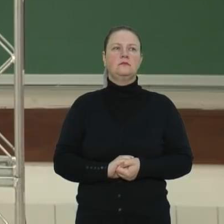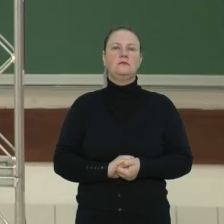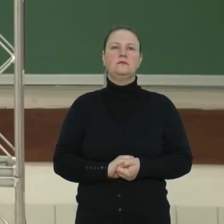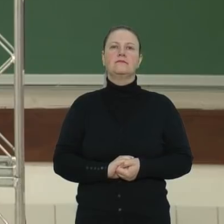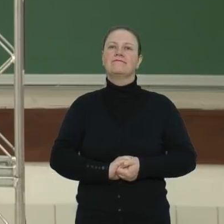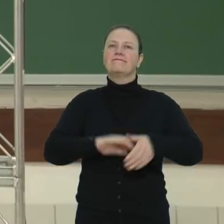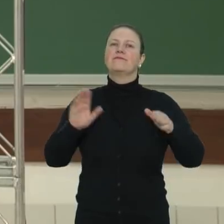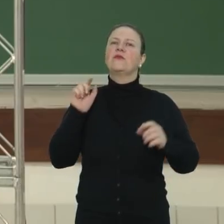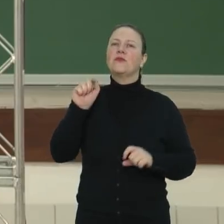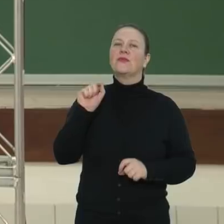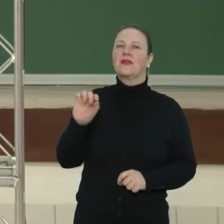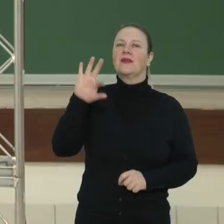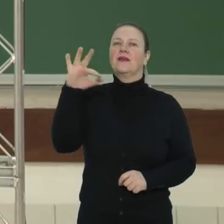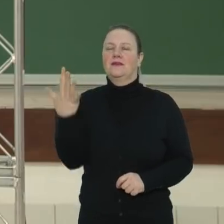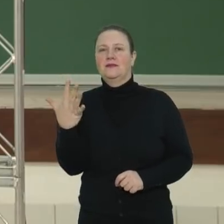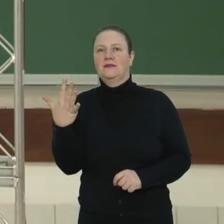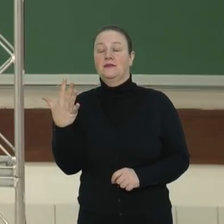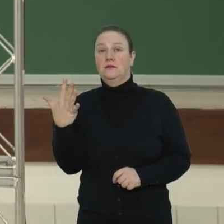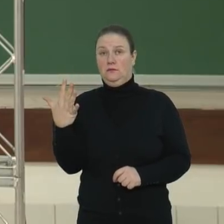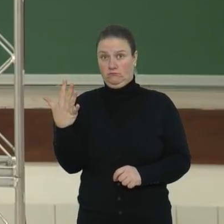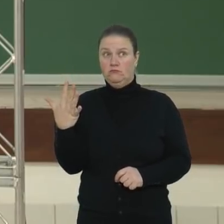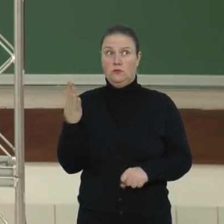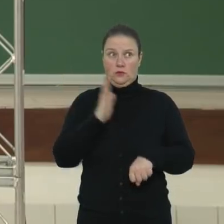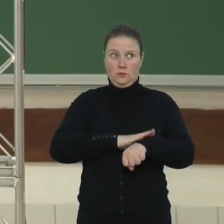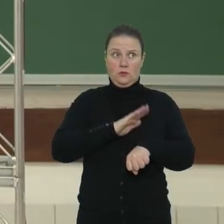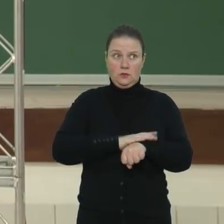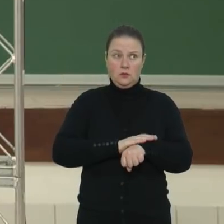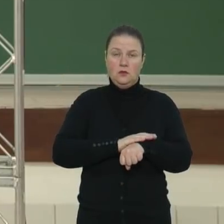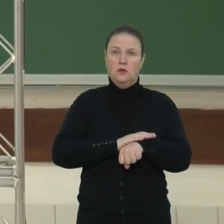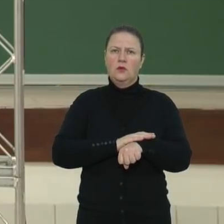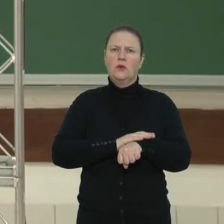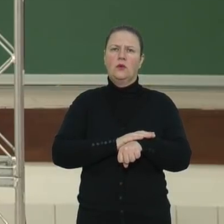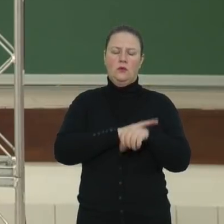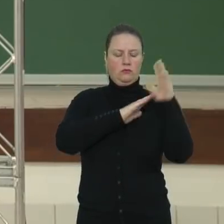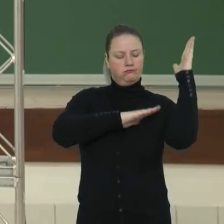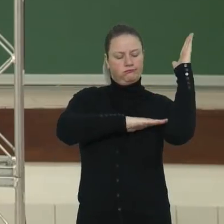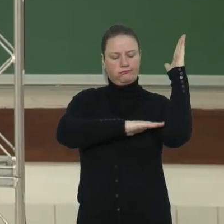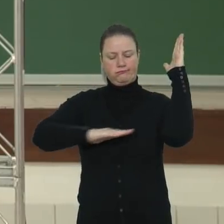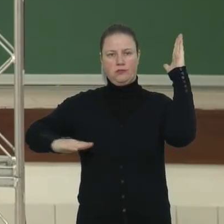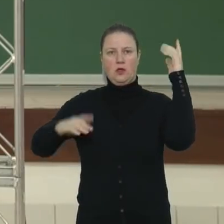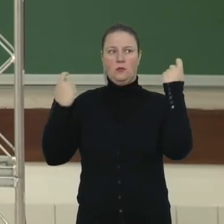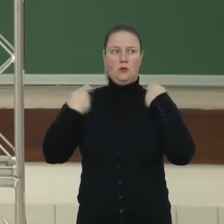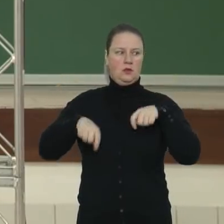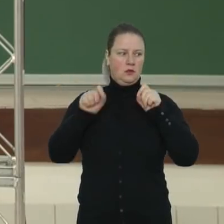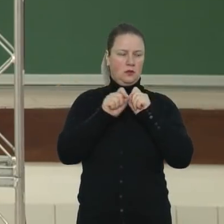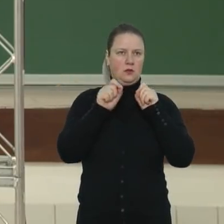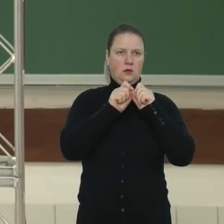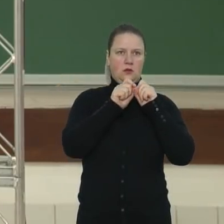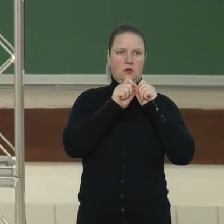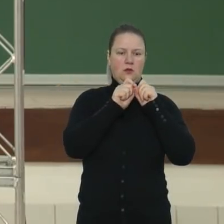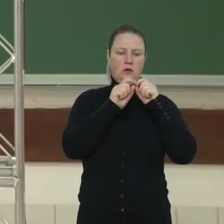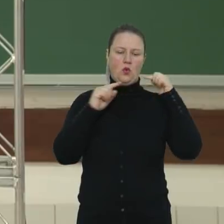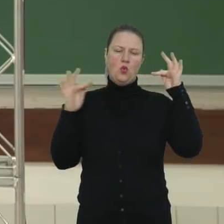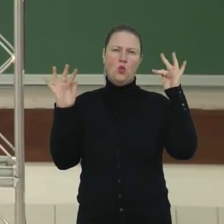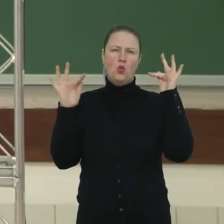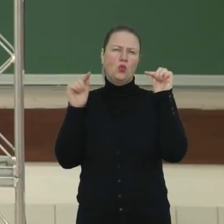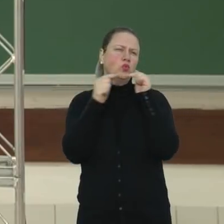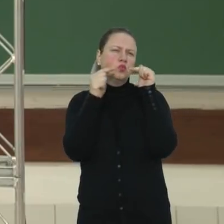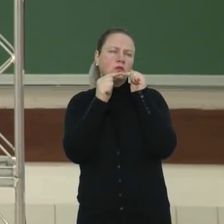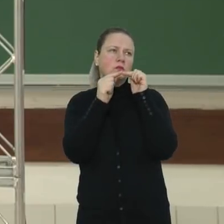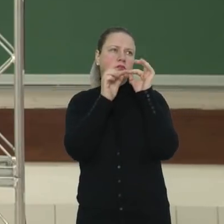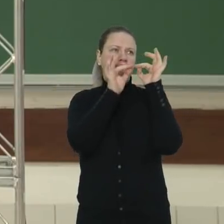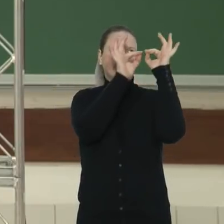Tá? E daí o que acontece? Quando eu faço isso, quando eu vou fazer aqui, eu tenho que fazer a ligação. Quantas bactérias que eu tenho,